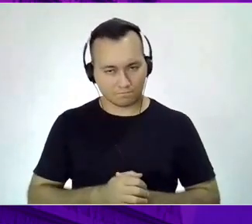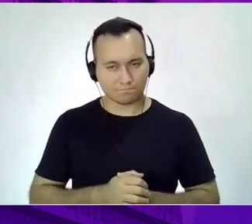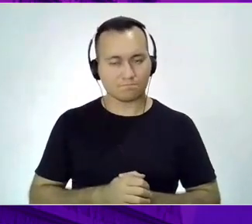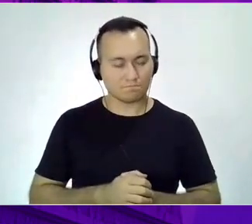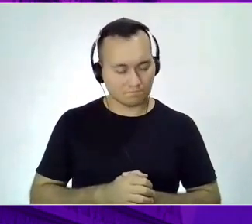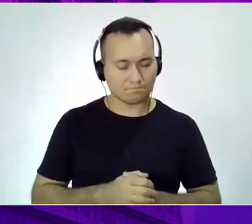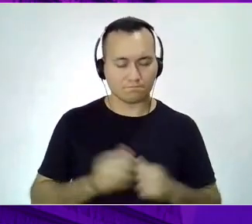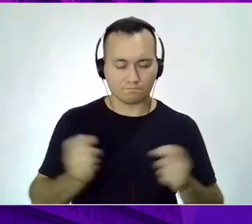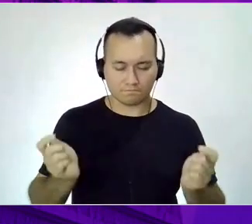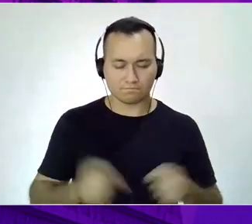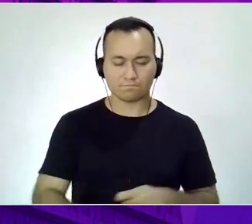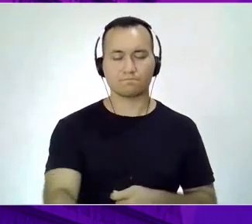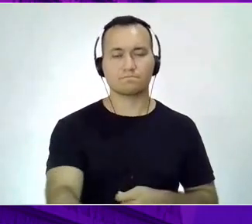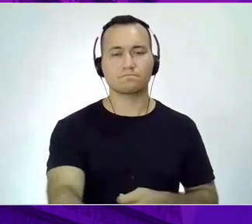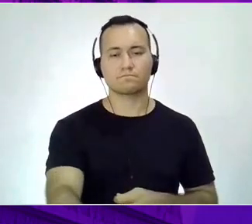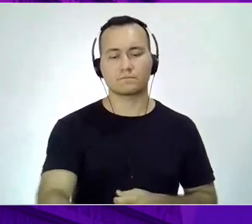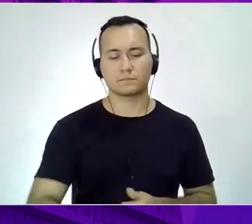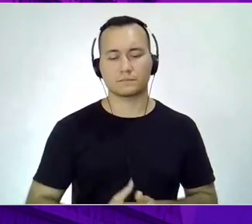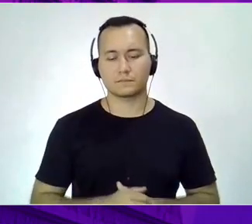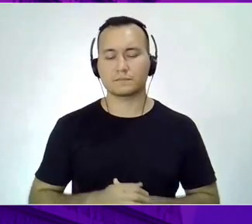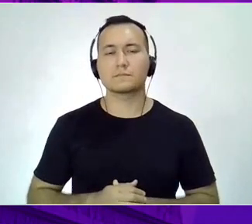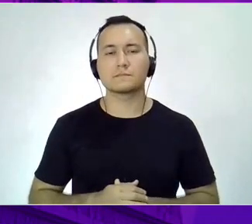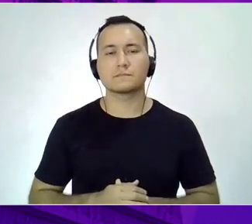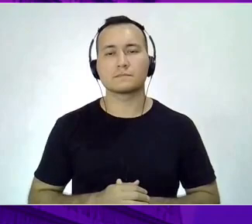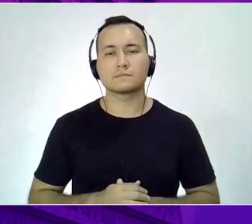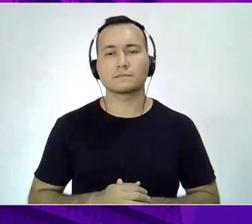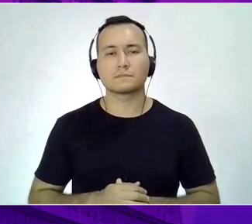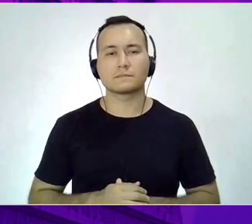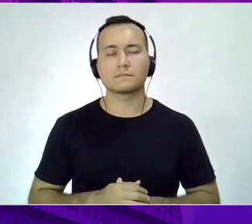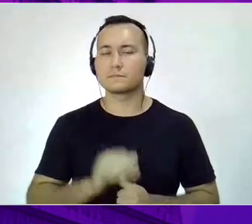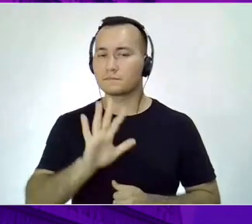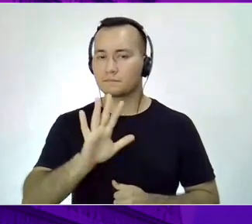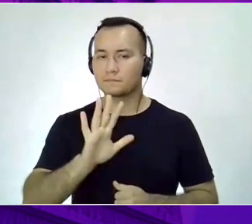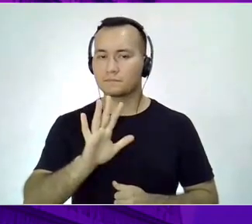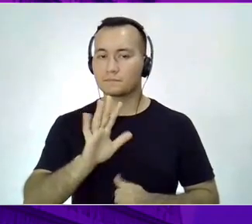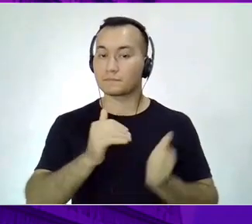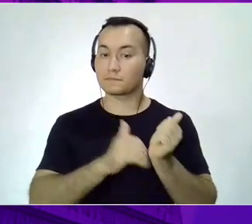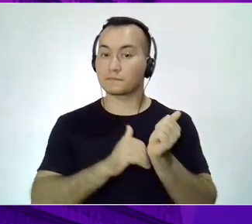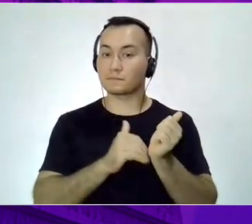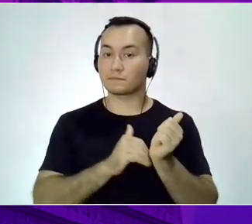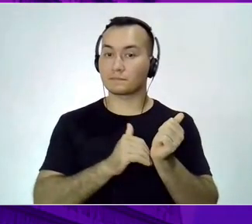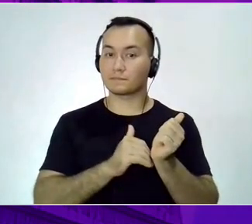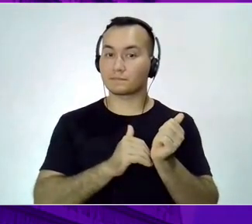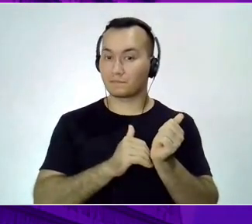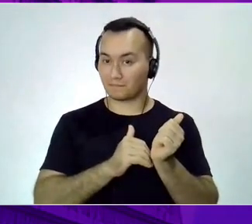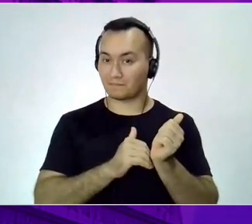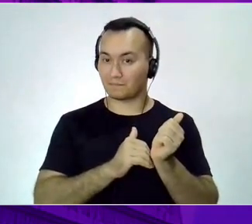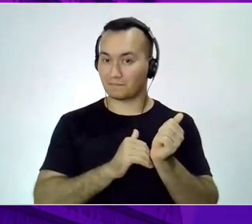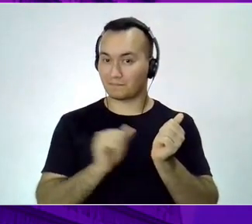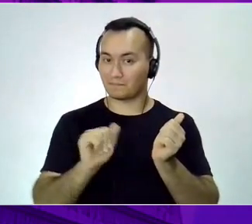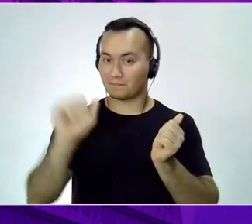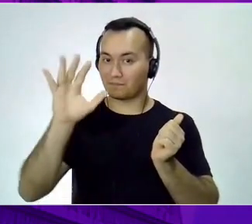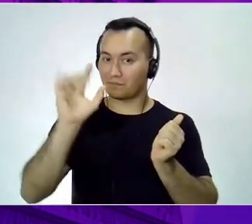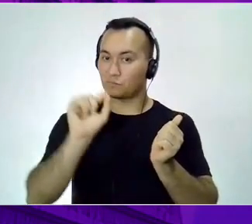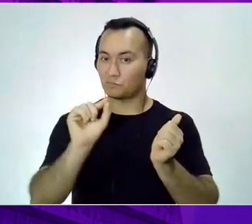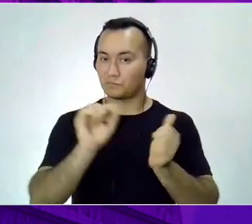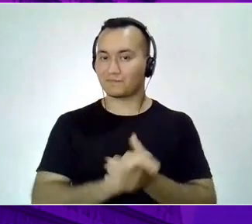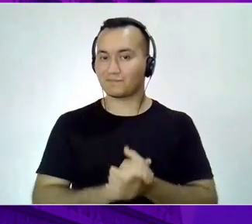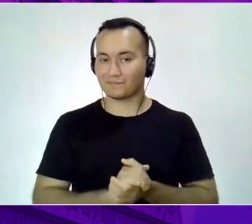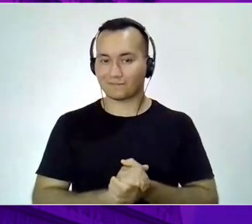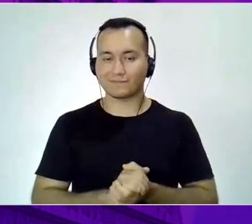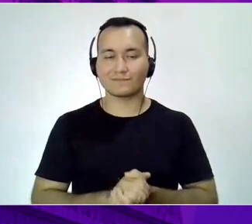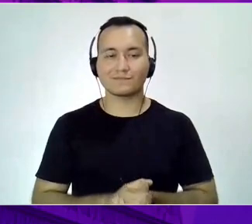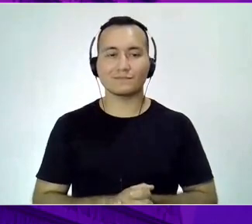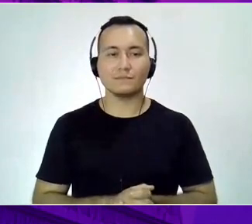Eu vou trazer o segredo principal aqui, são as regras, as relações. Deixa eu